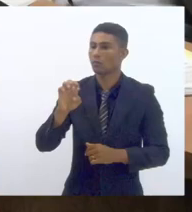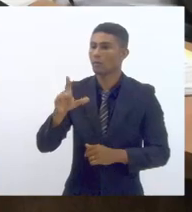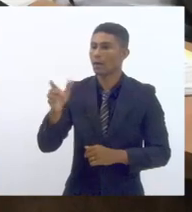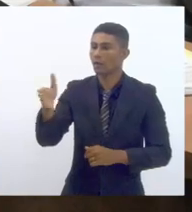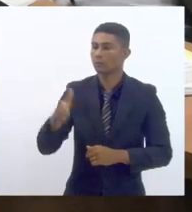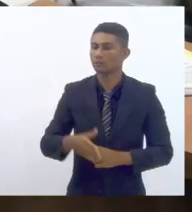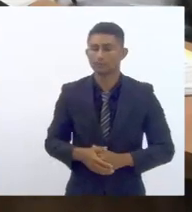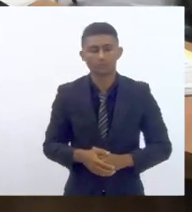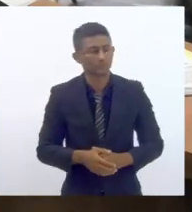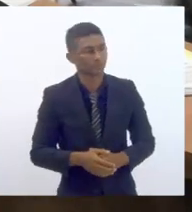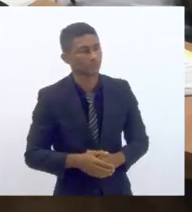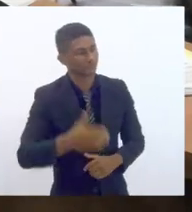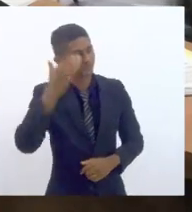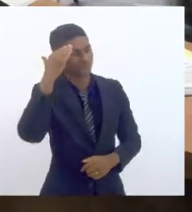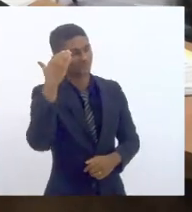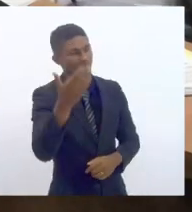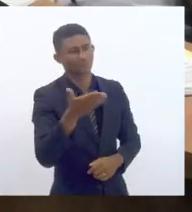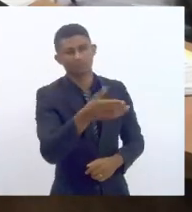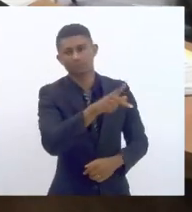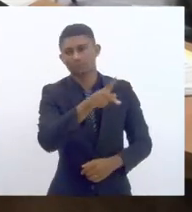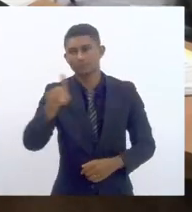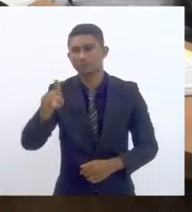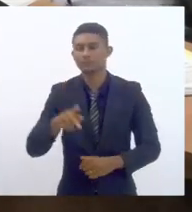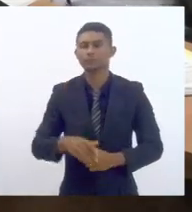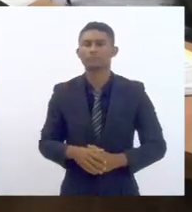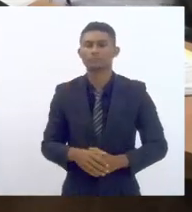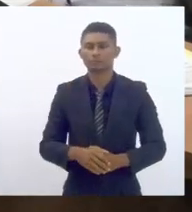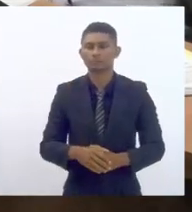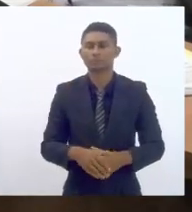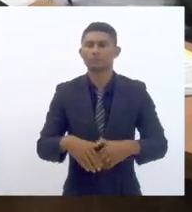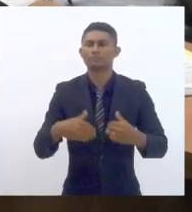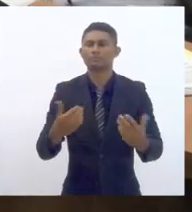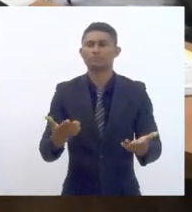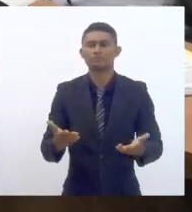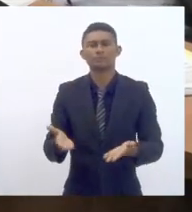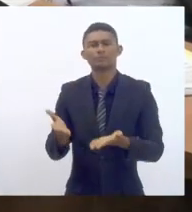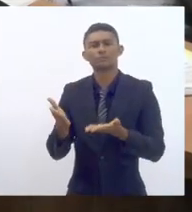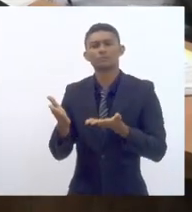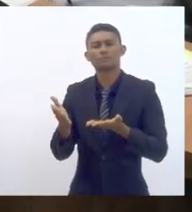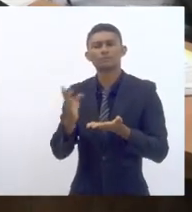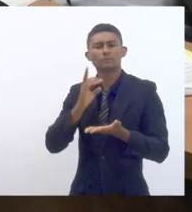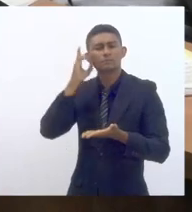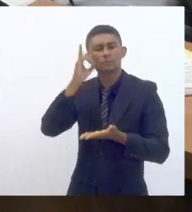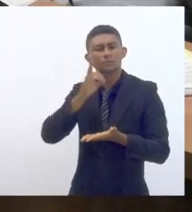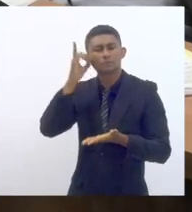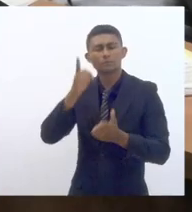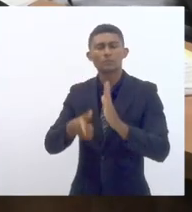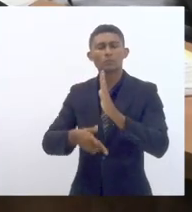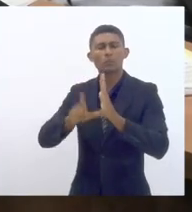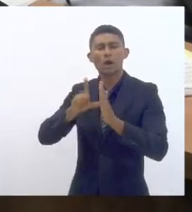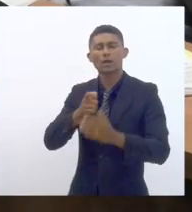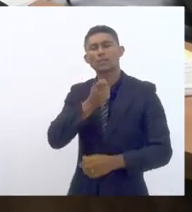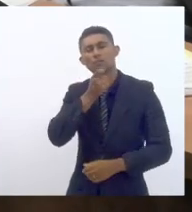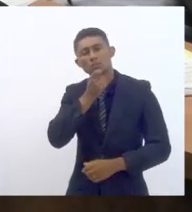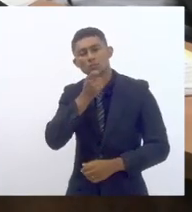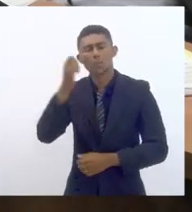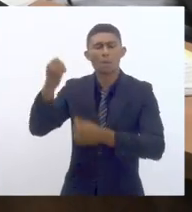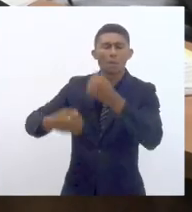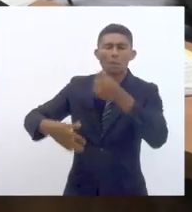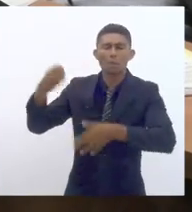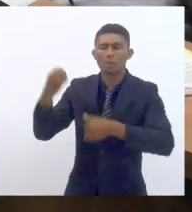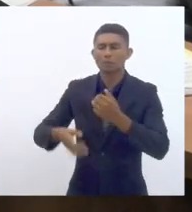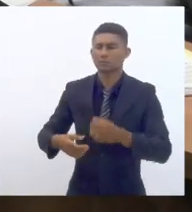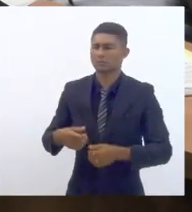Obrigado, presidente. Presidente, não me causa estranheza as palavras da deputada que me antecedeu aqui no microfone. Até